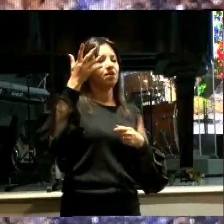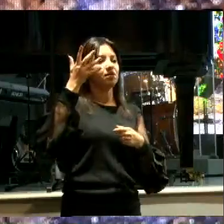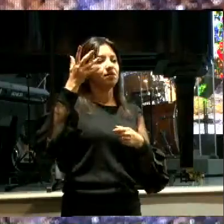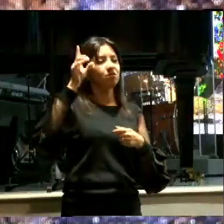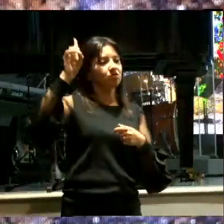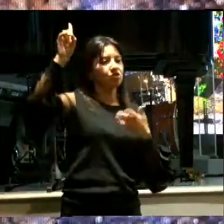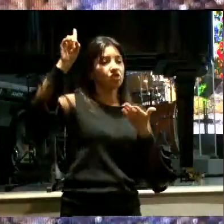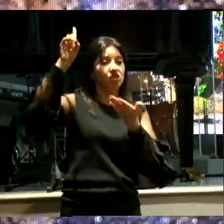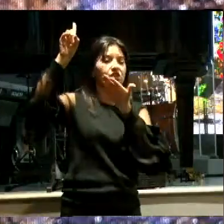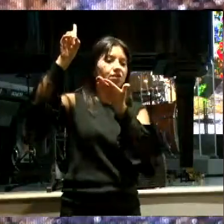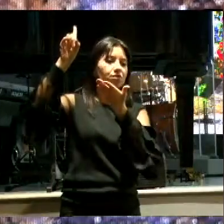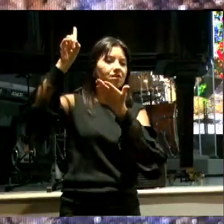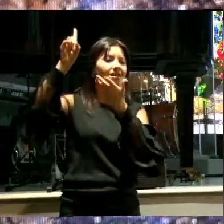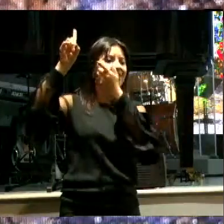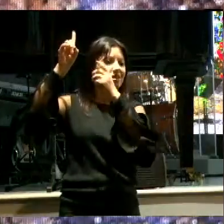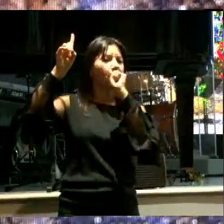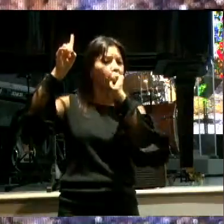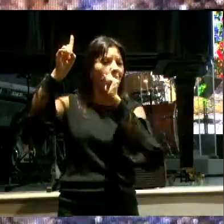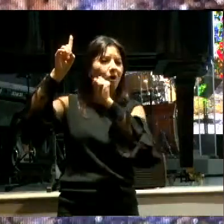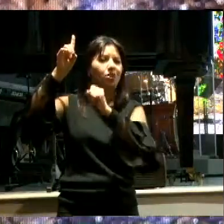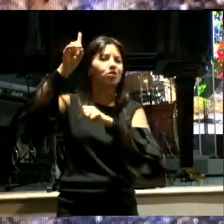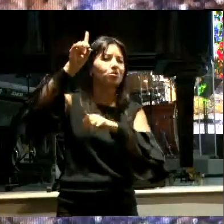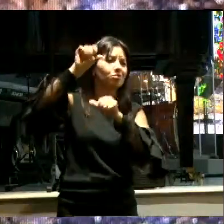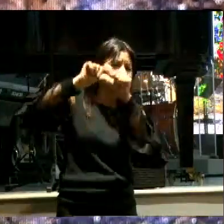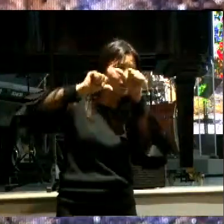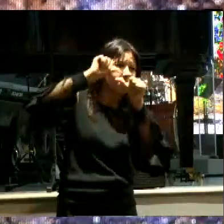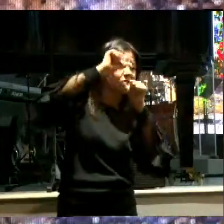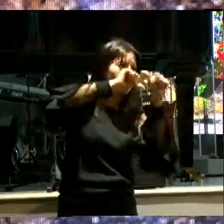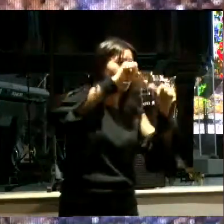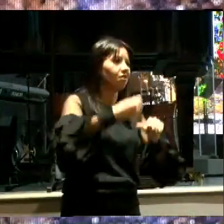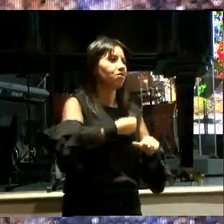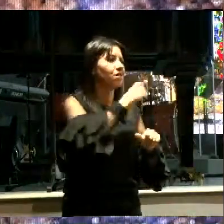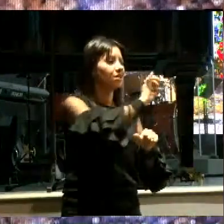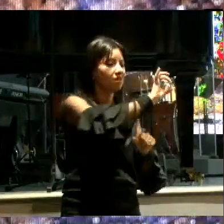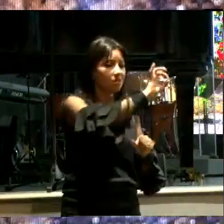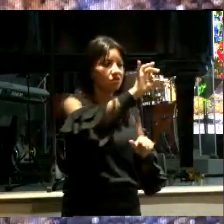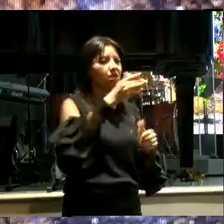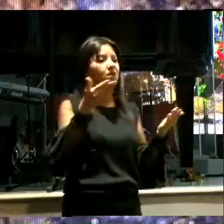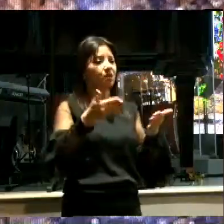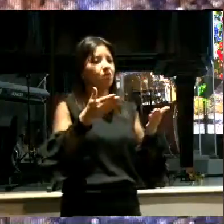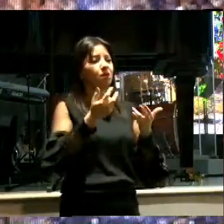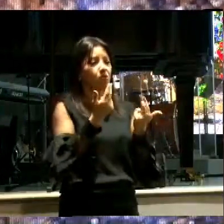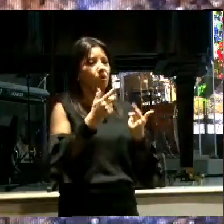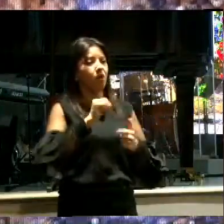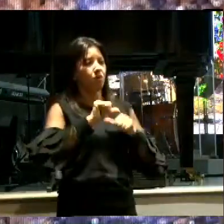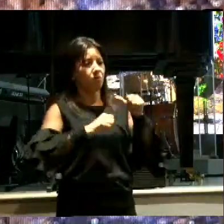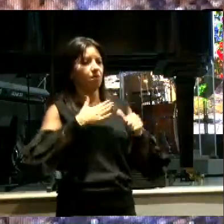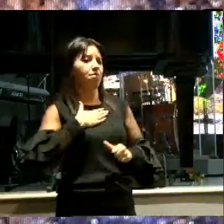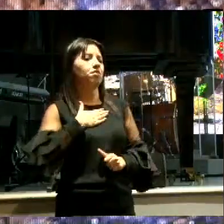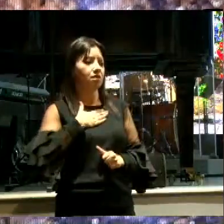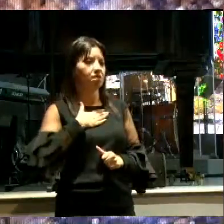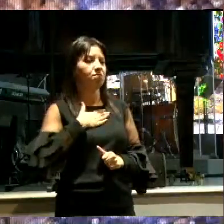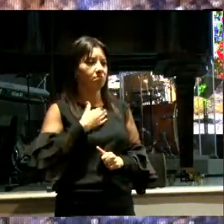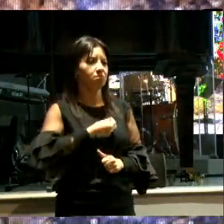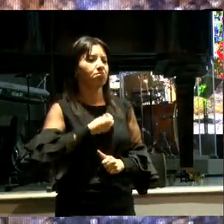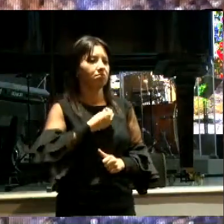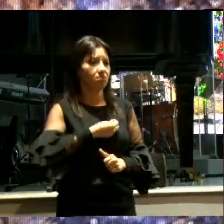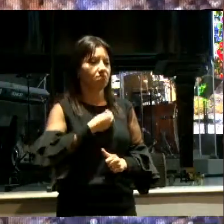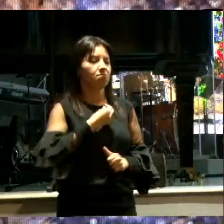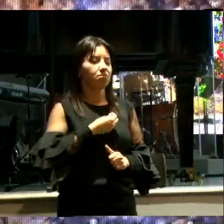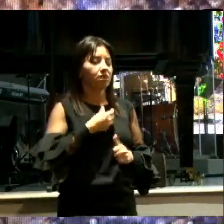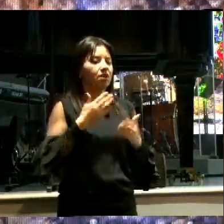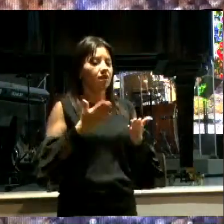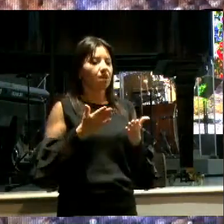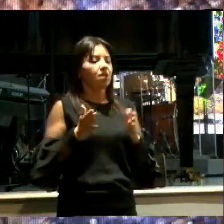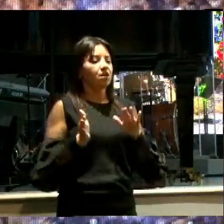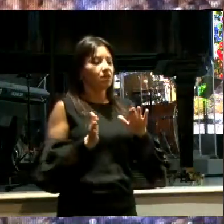e Ele pode fazer na sua também, mas a gente não pode sair daqui sem a palavra de Deus, amém? Então, o texto que eu separei